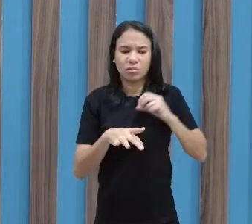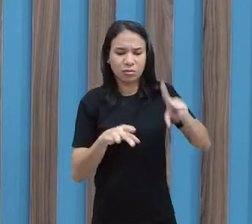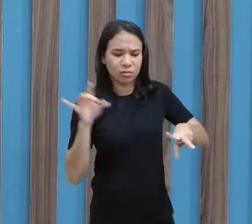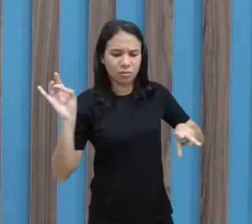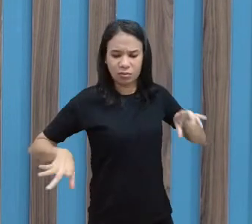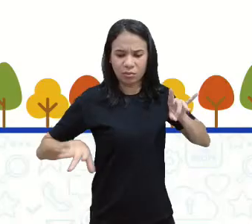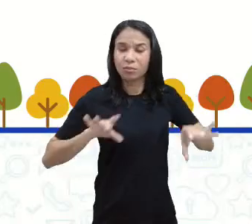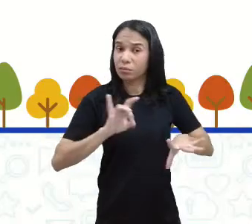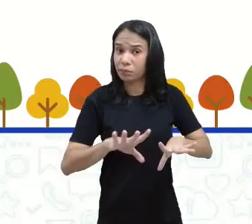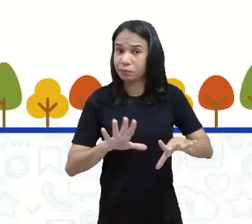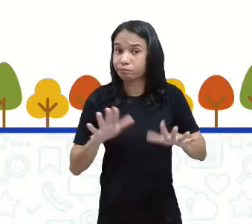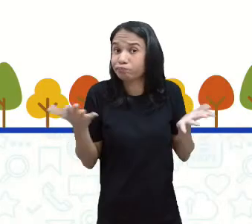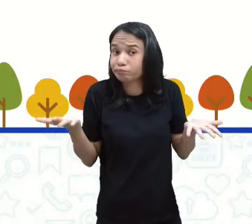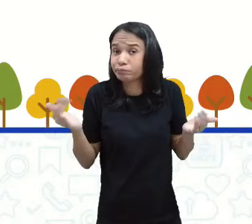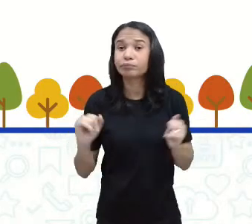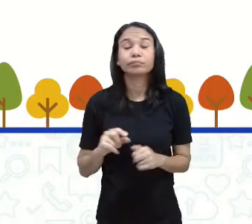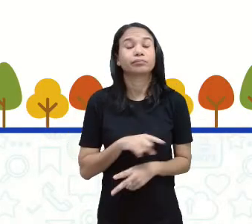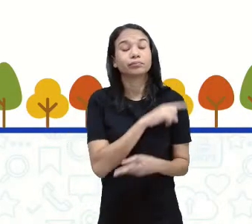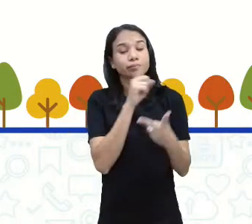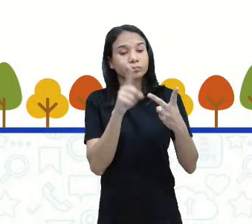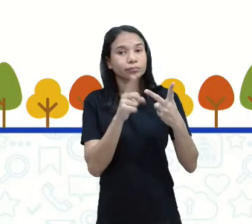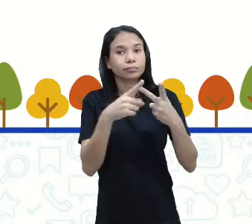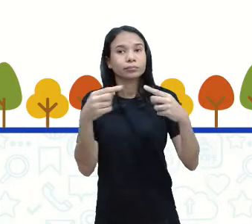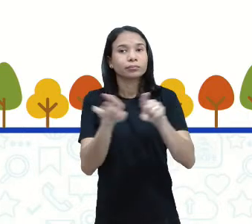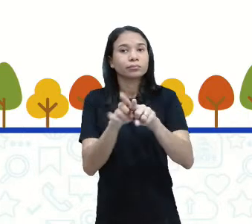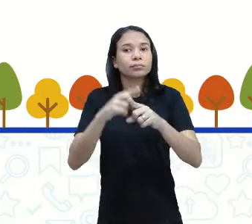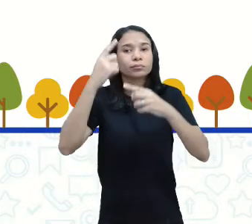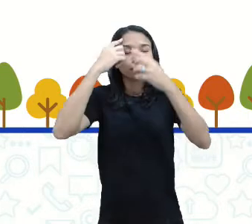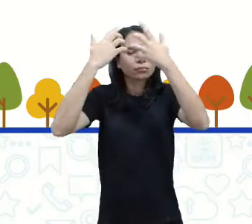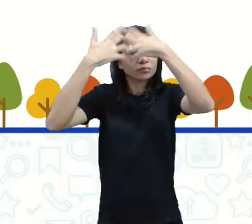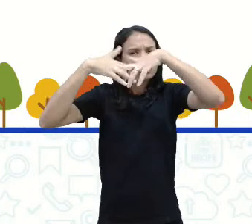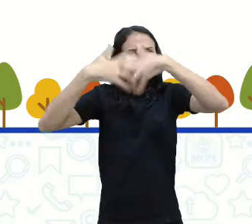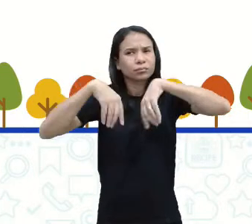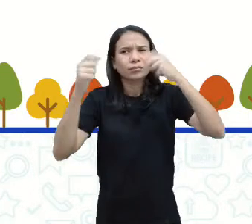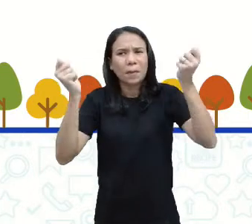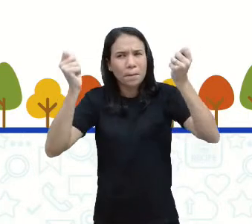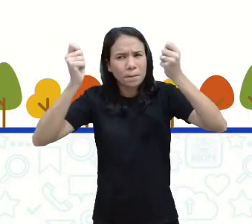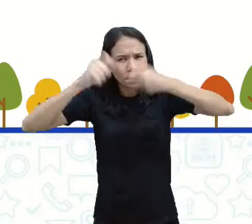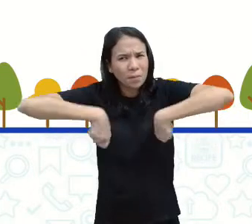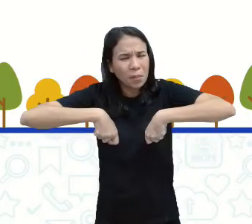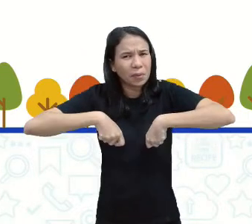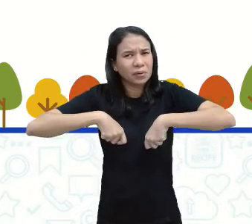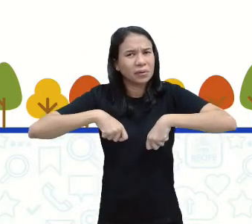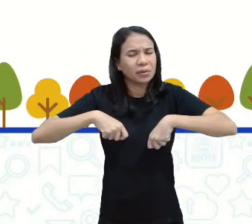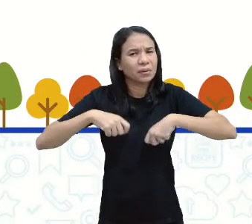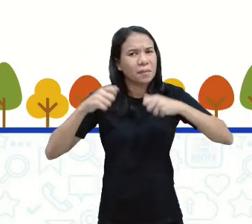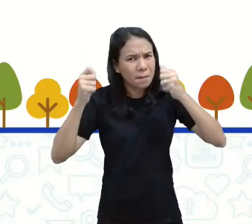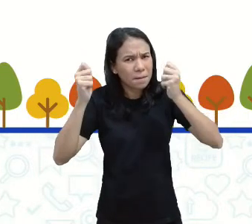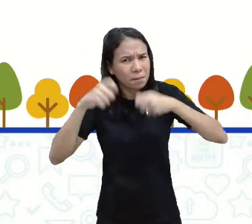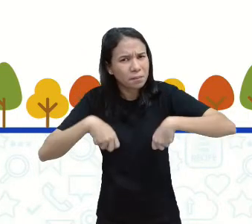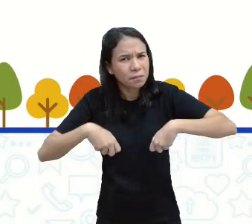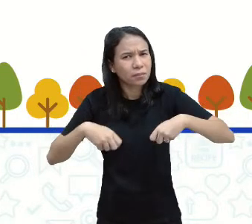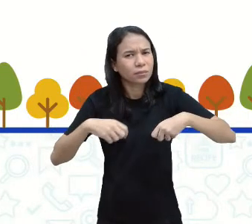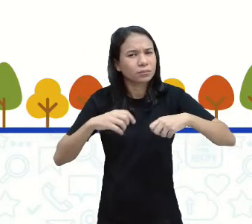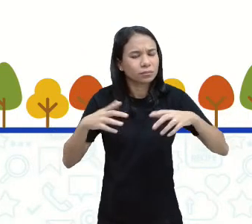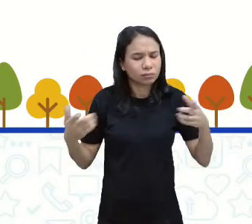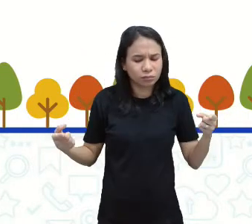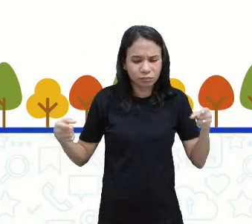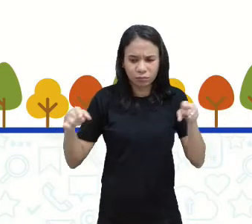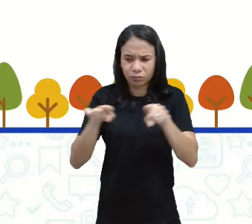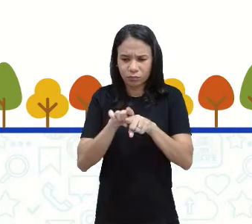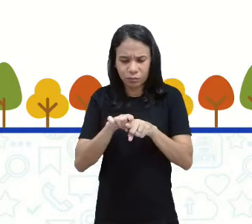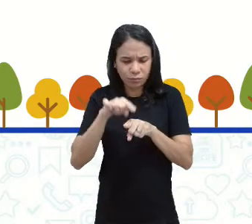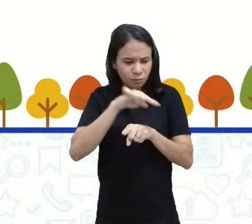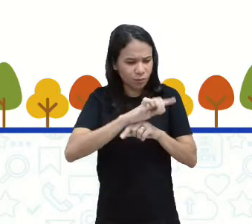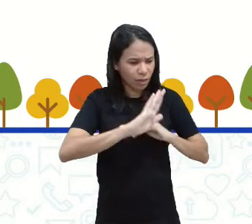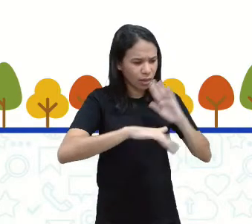naturais? Outra questão que eu quero refletir aqui com vocês é possível, será, a gente conciliar desenvolvimento